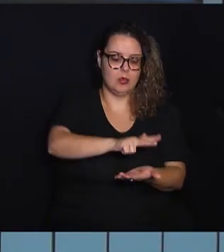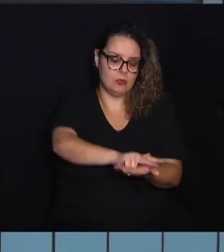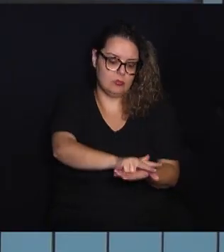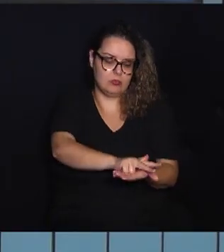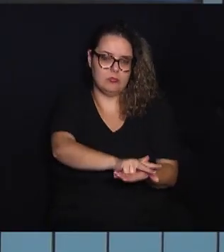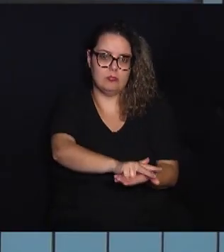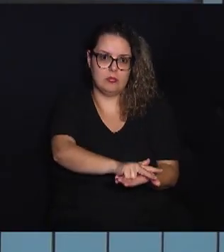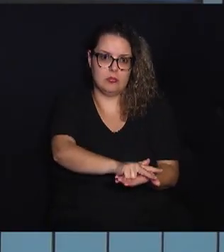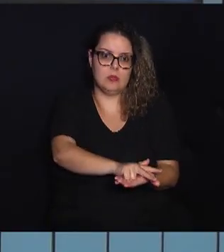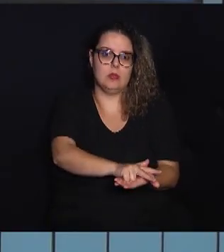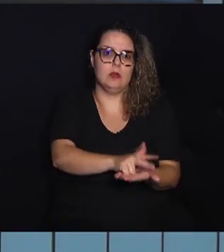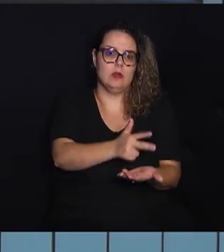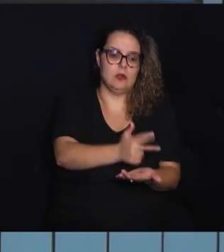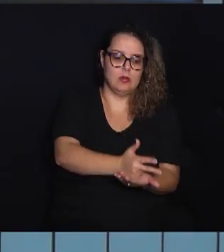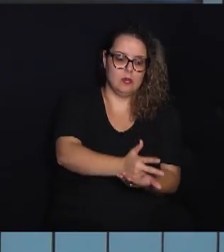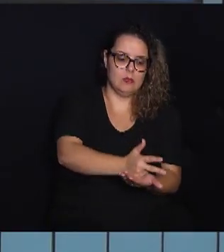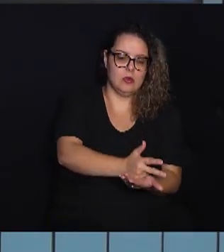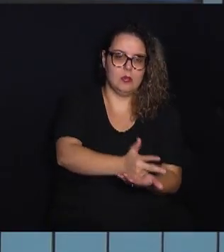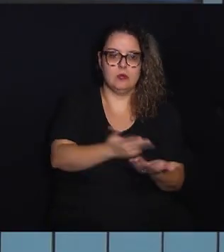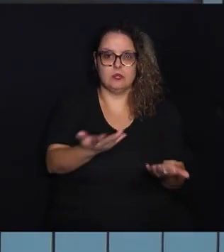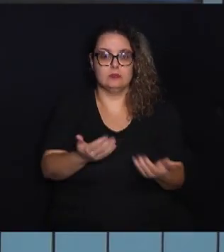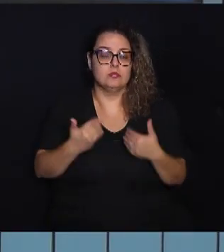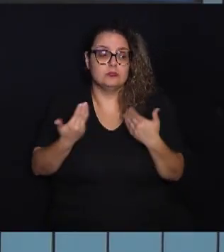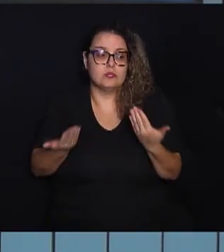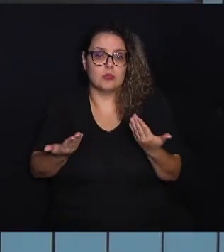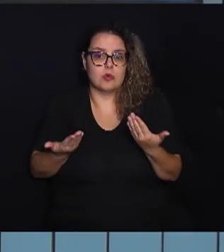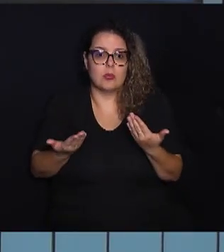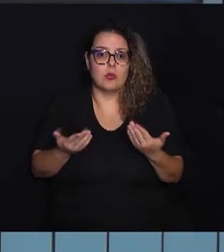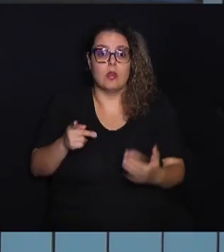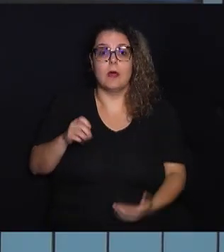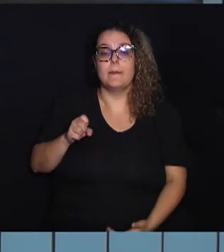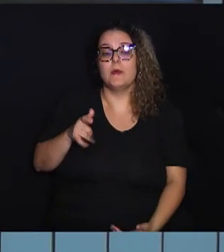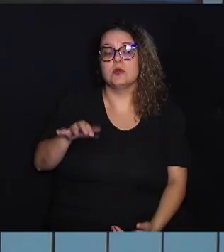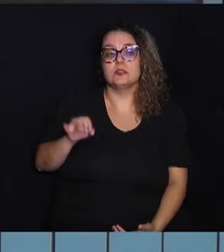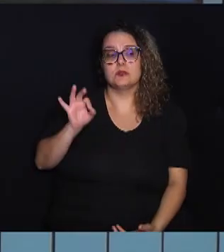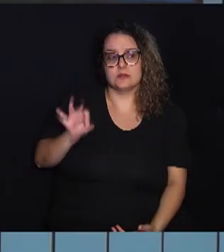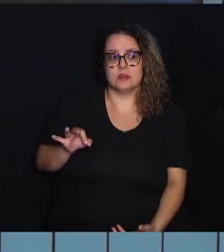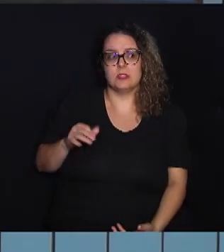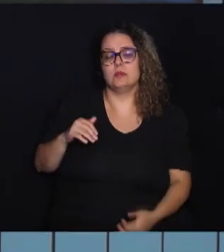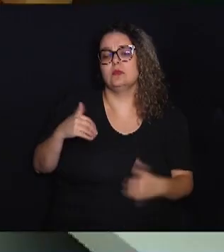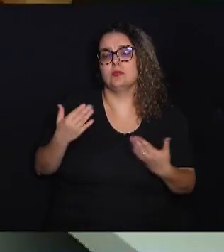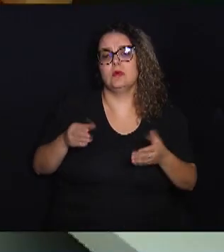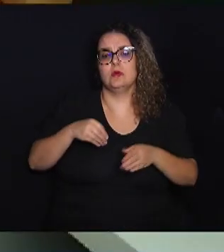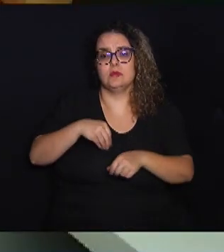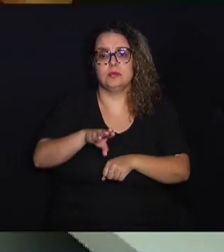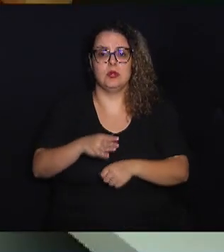preferem dormir de bruços. Qual que é o mais indicado?